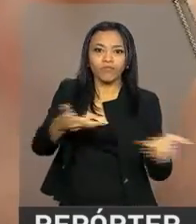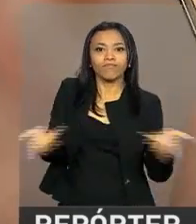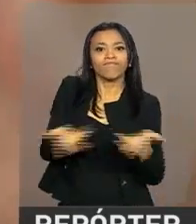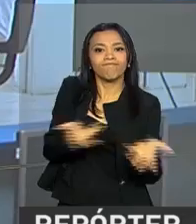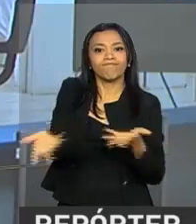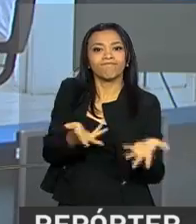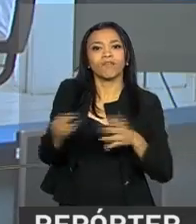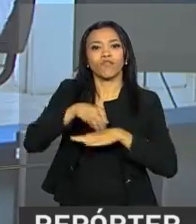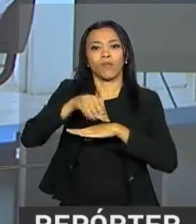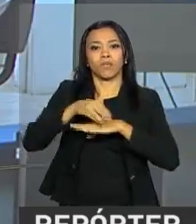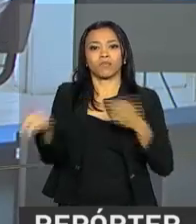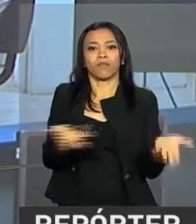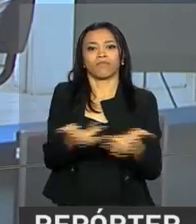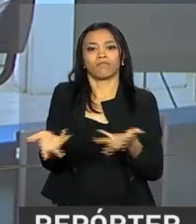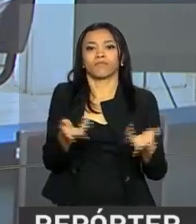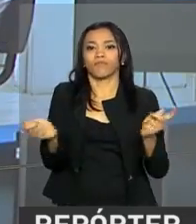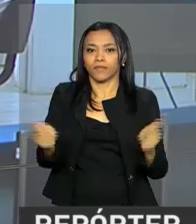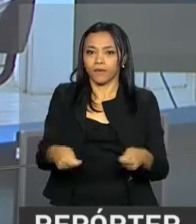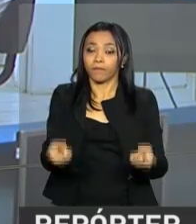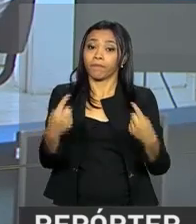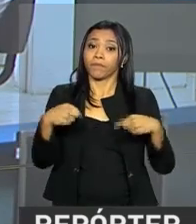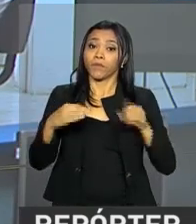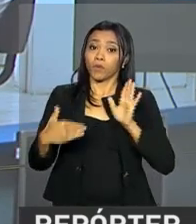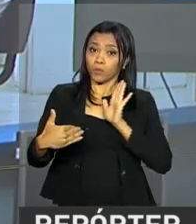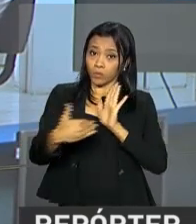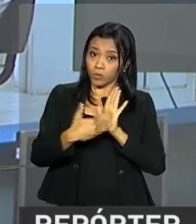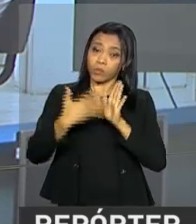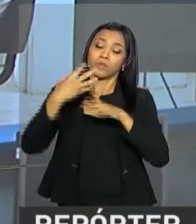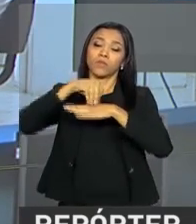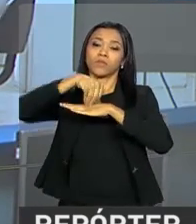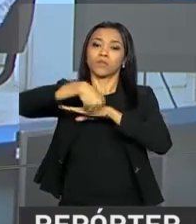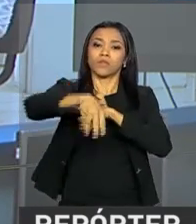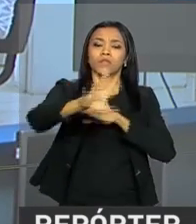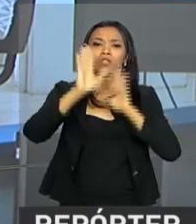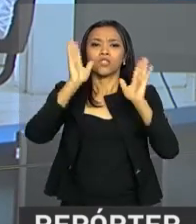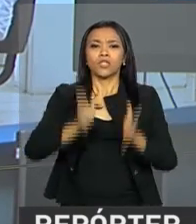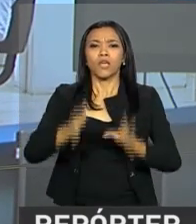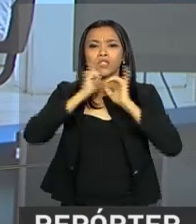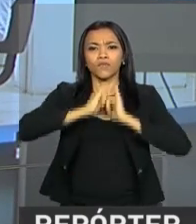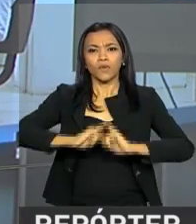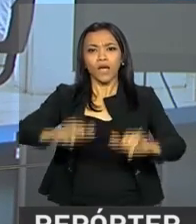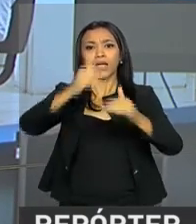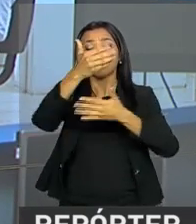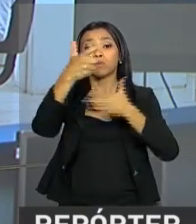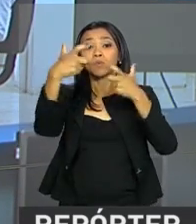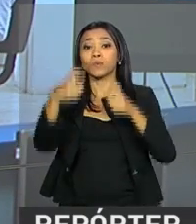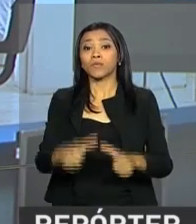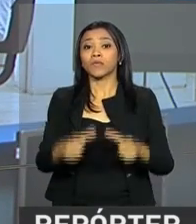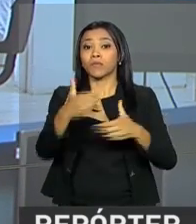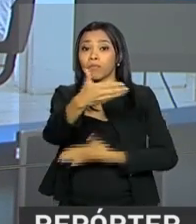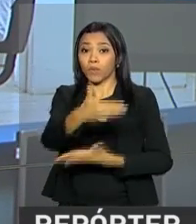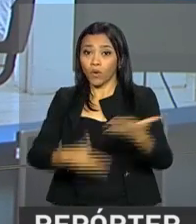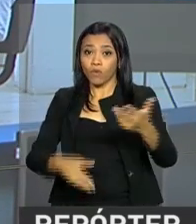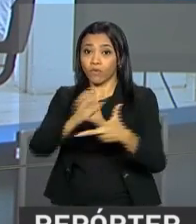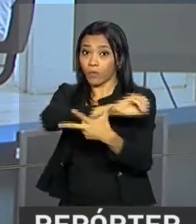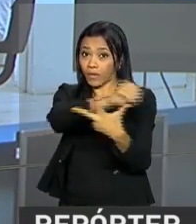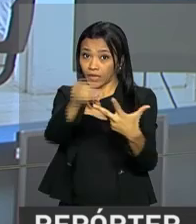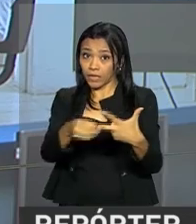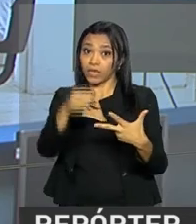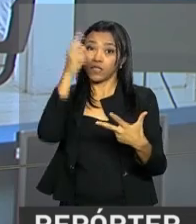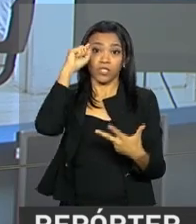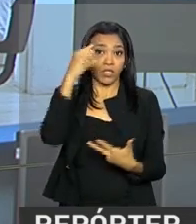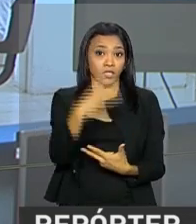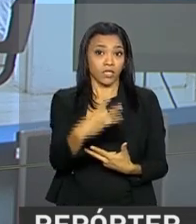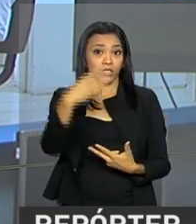obras de uma última informação foram divulgados os locais de prova para que vai fazer o enem nos dias 3 e 4